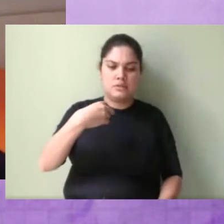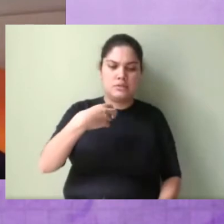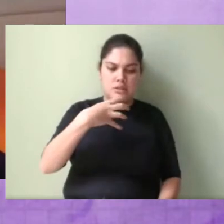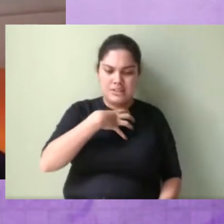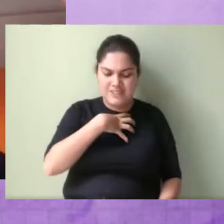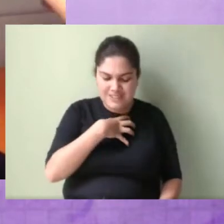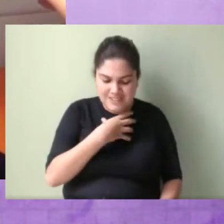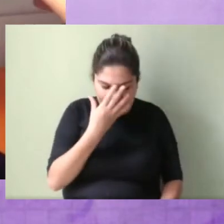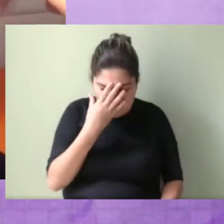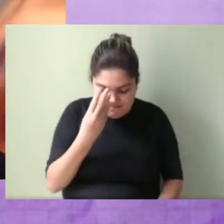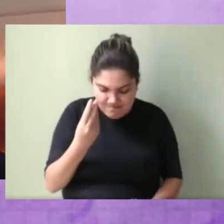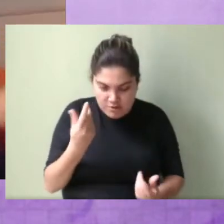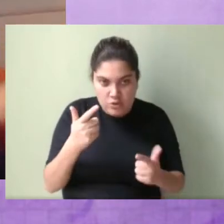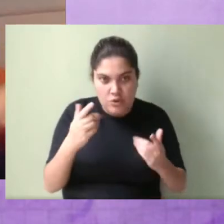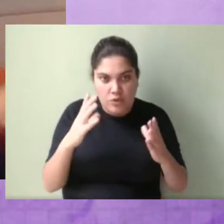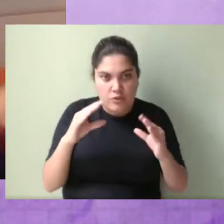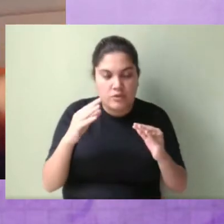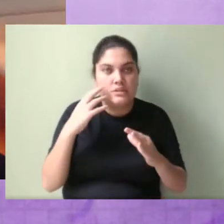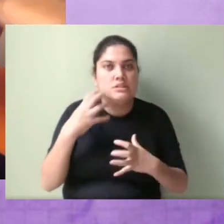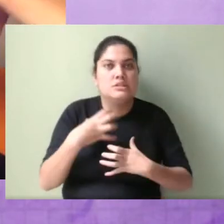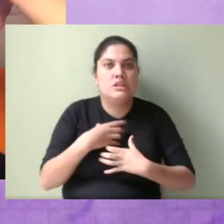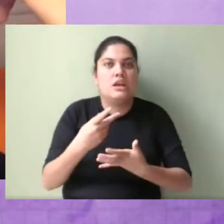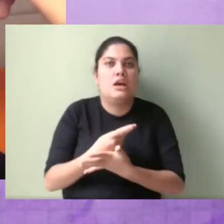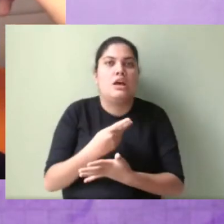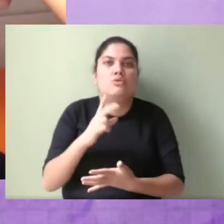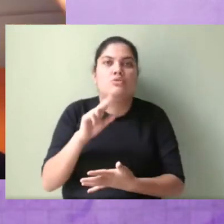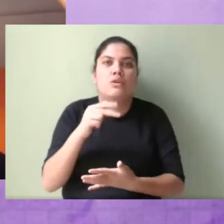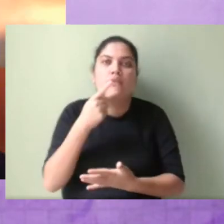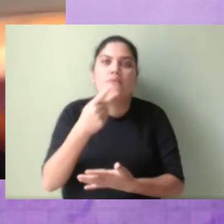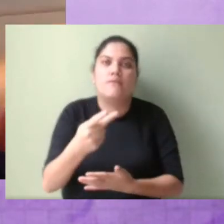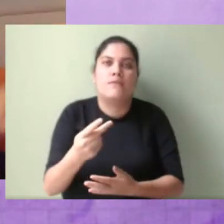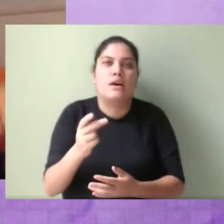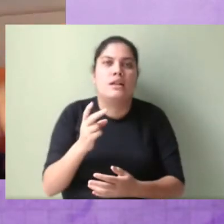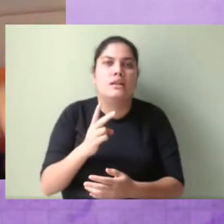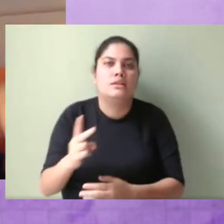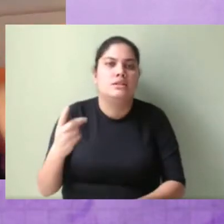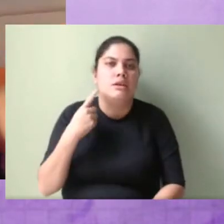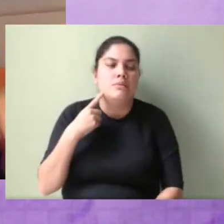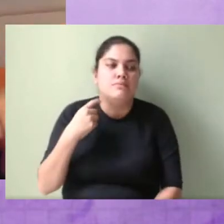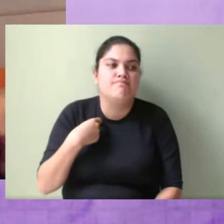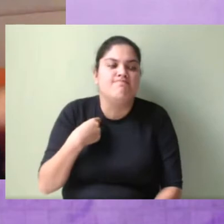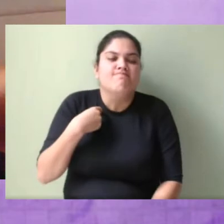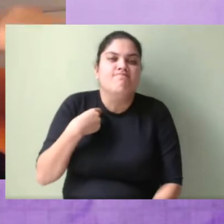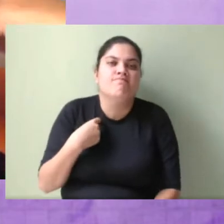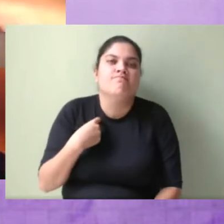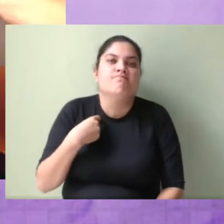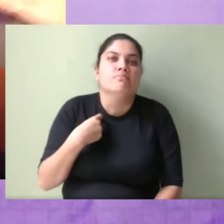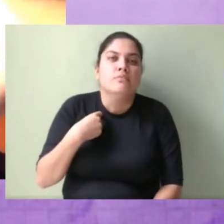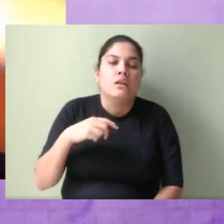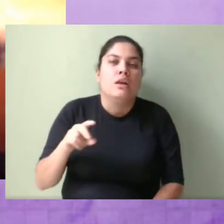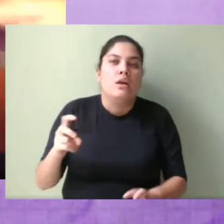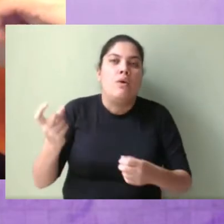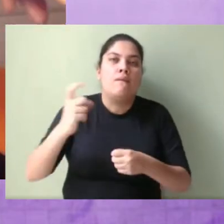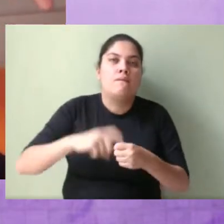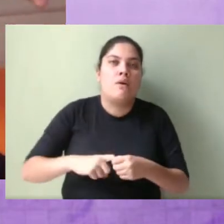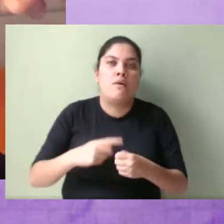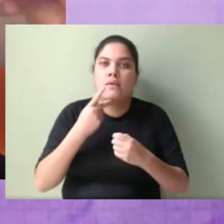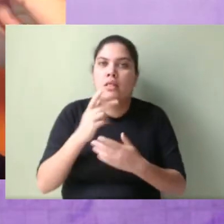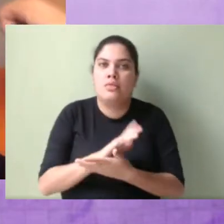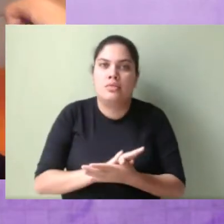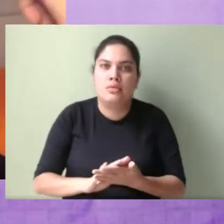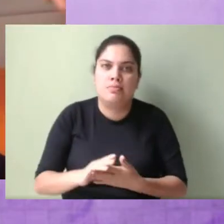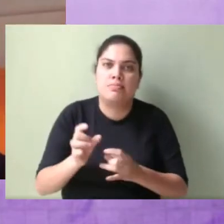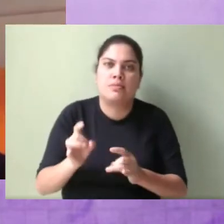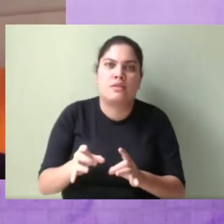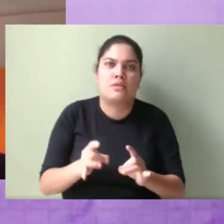Se sentir culpada por aquilo ali, se sentir responsável por aquilo ali, sentir que foi a sua roupa, ou o que você